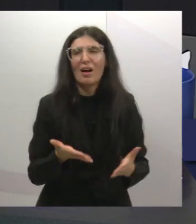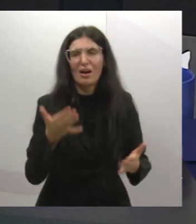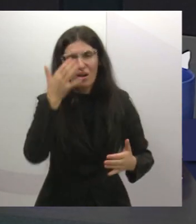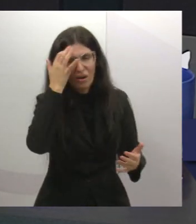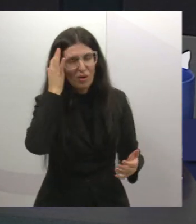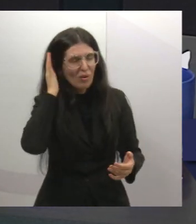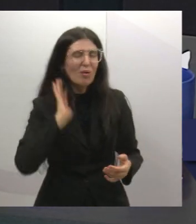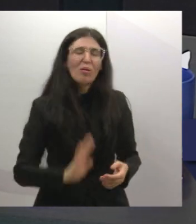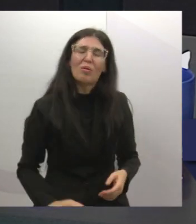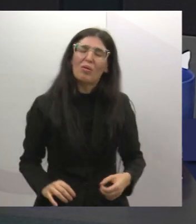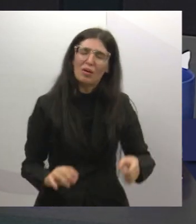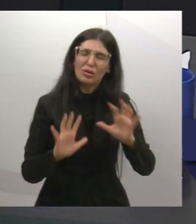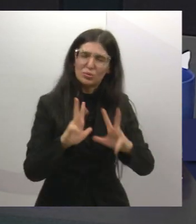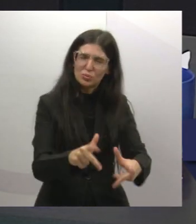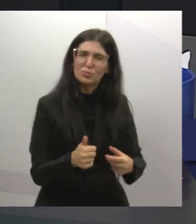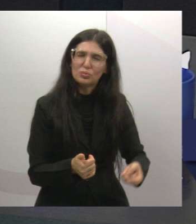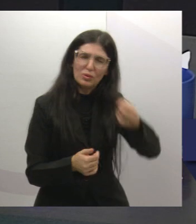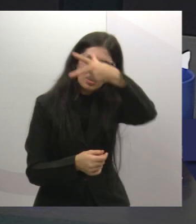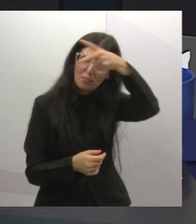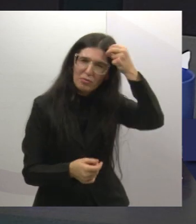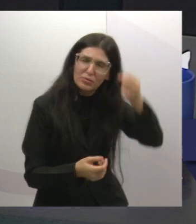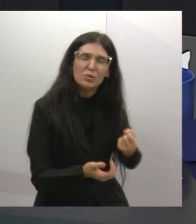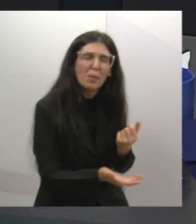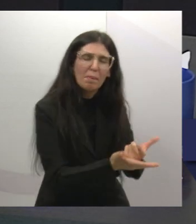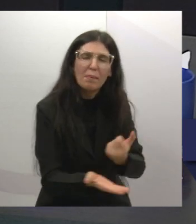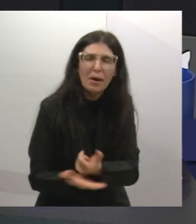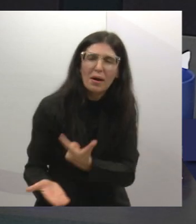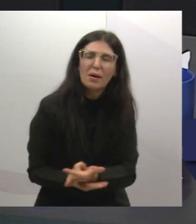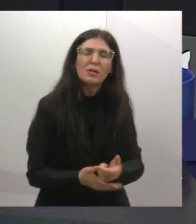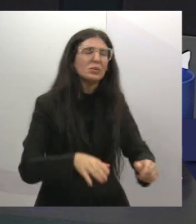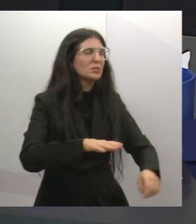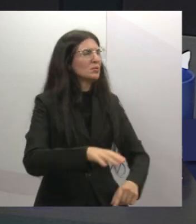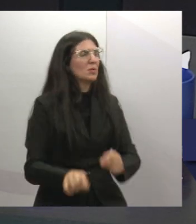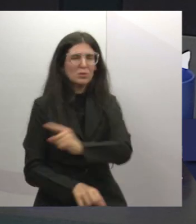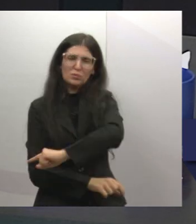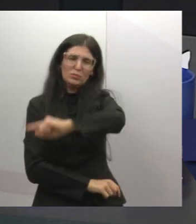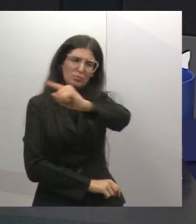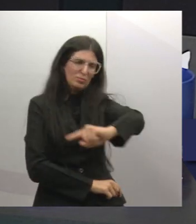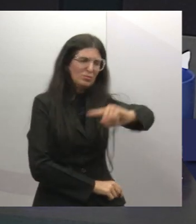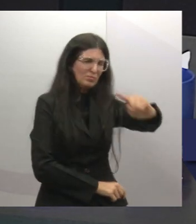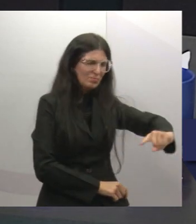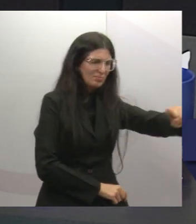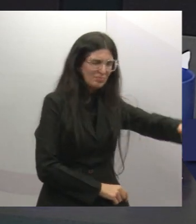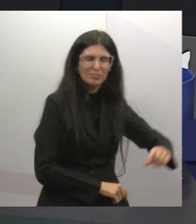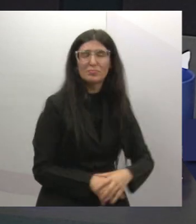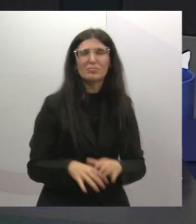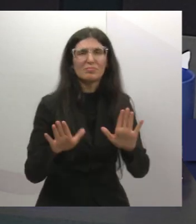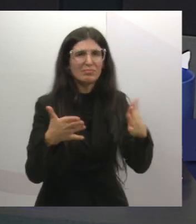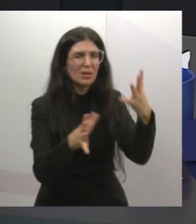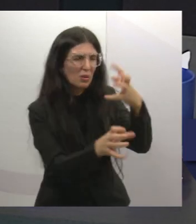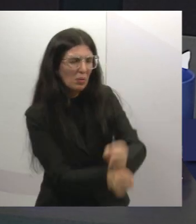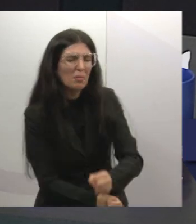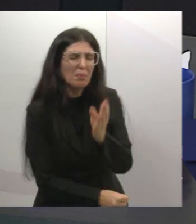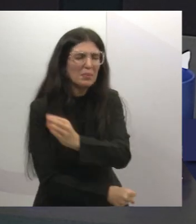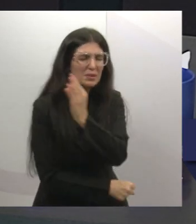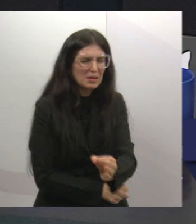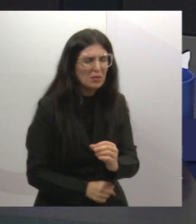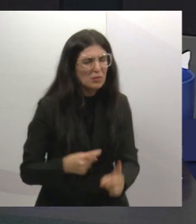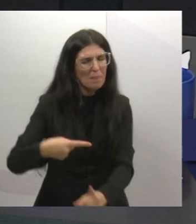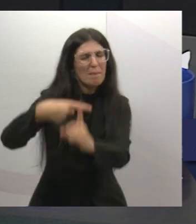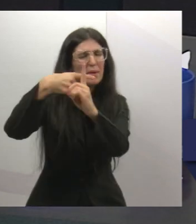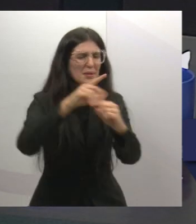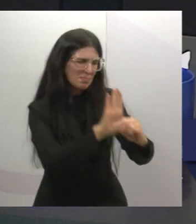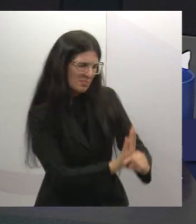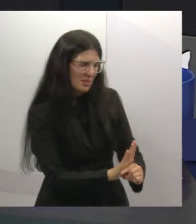gente vê que oscilou um pouco. Há um cálculo de porcentagem para mais e para menos?